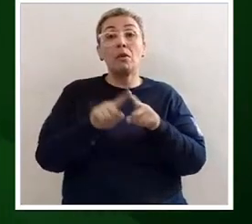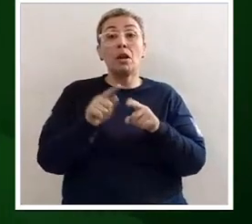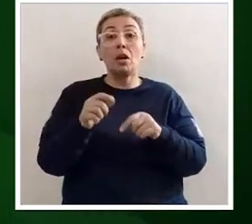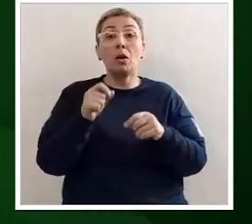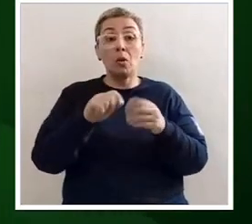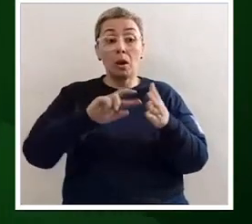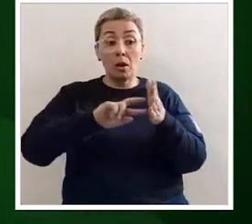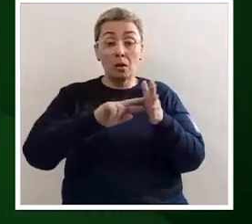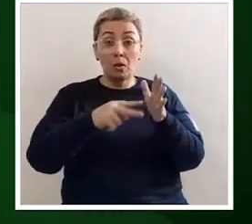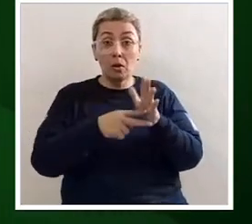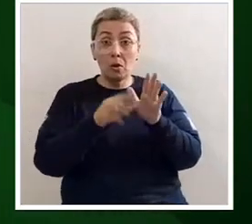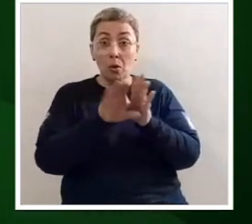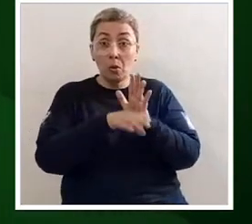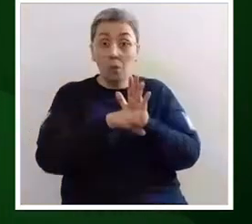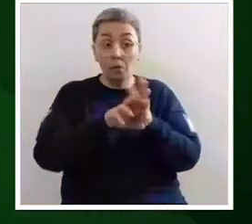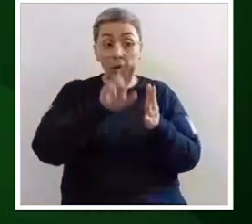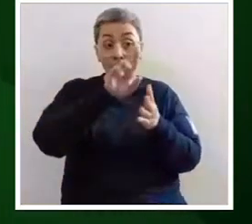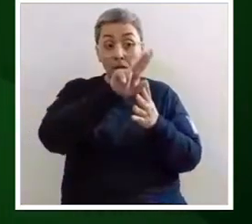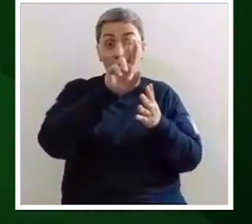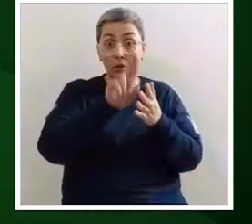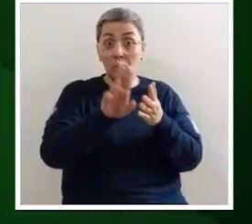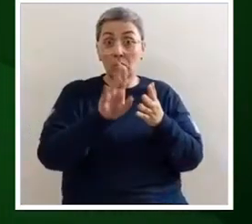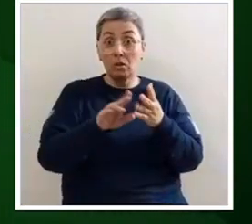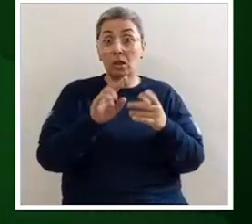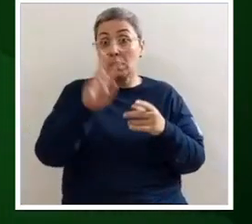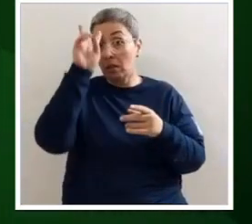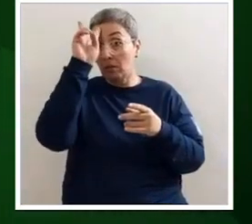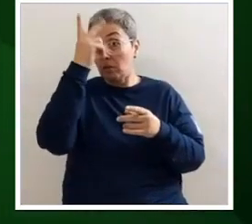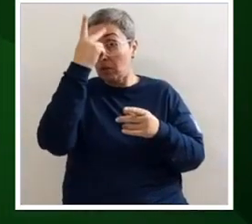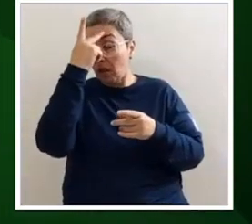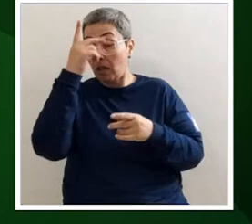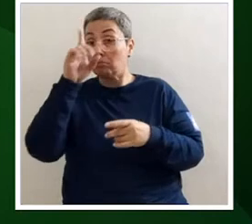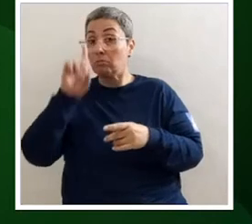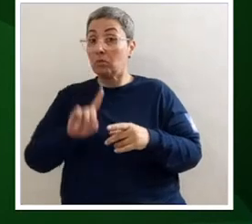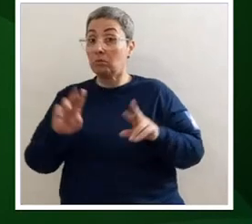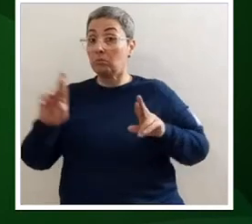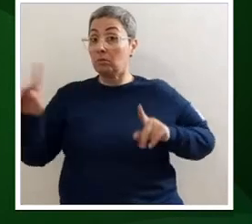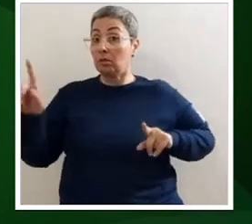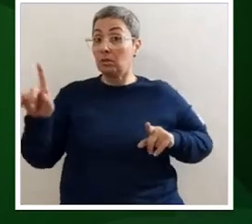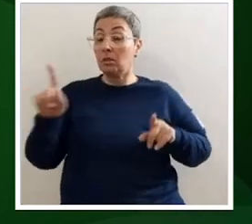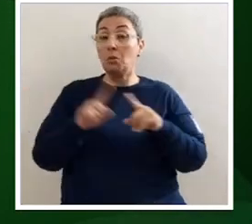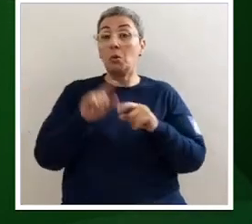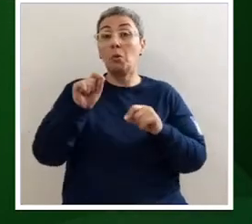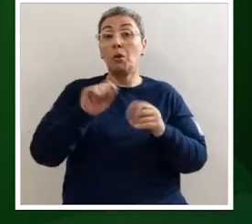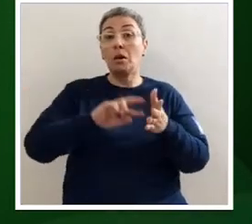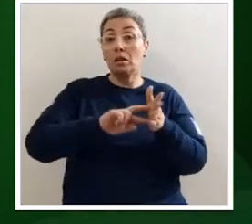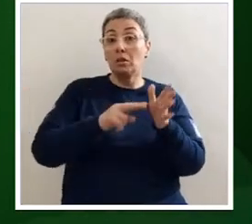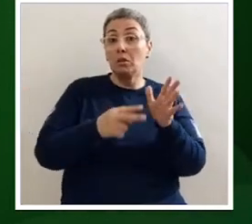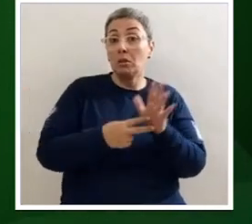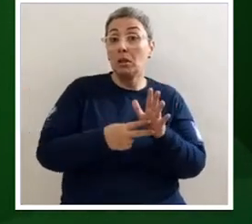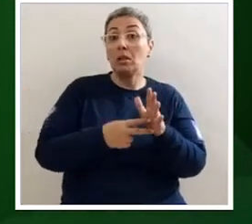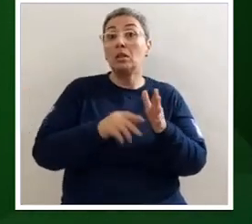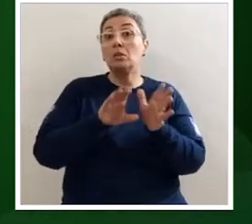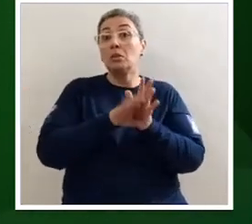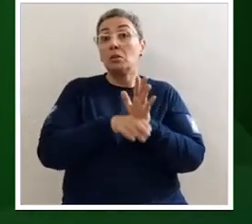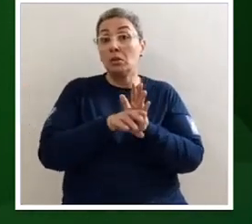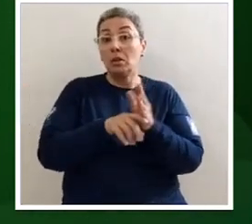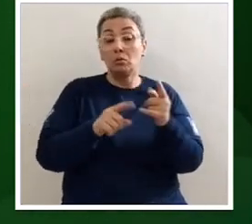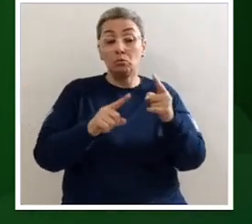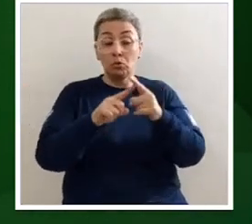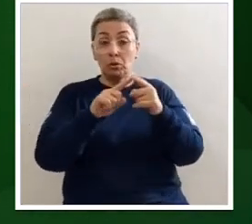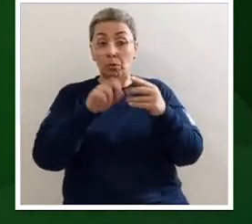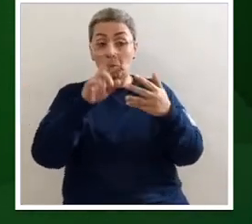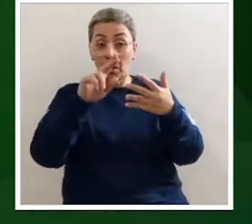conceituou e diferenciou transtorno de deficiência E aí ela definiu vários tipos de transtornos